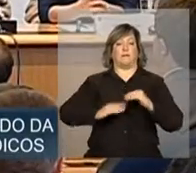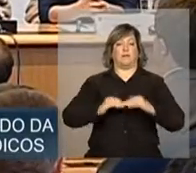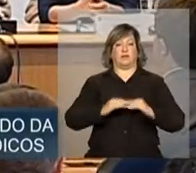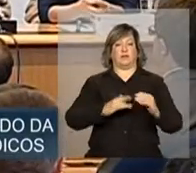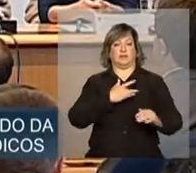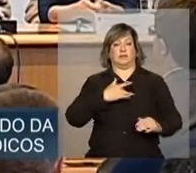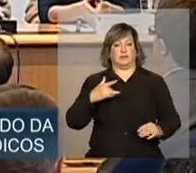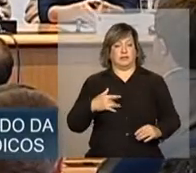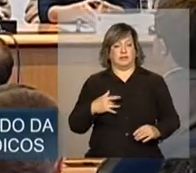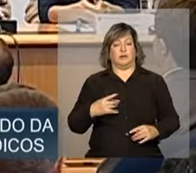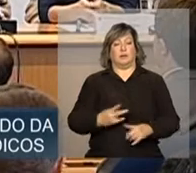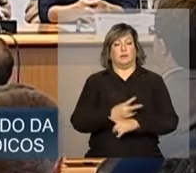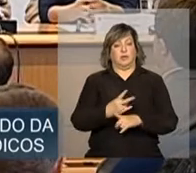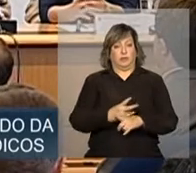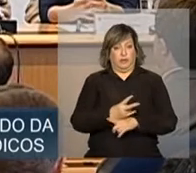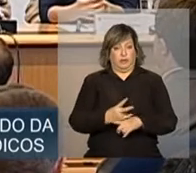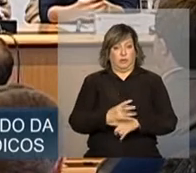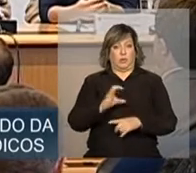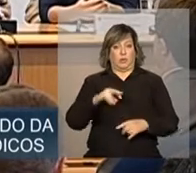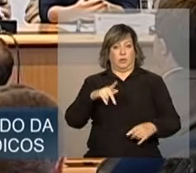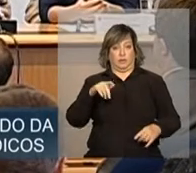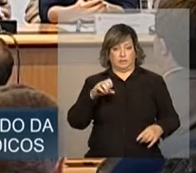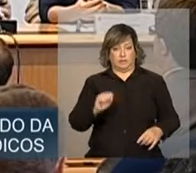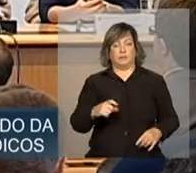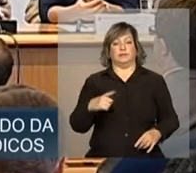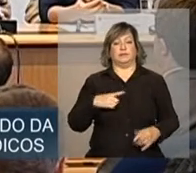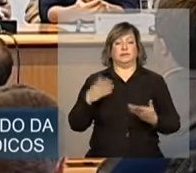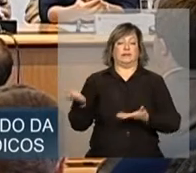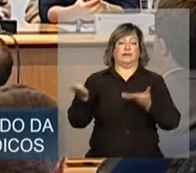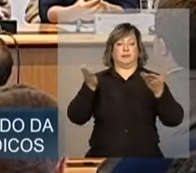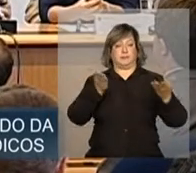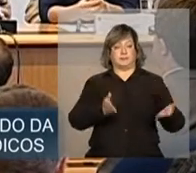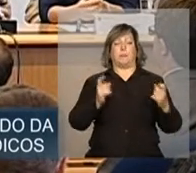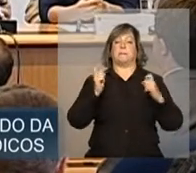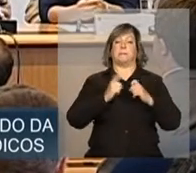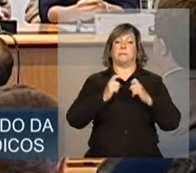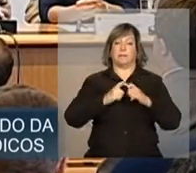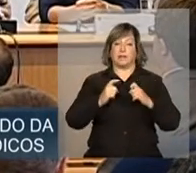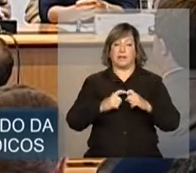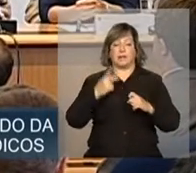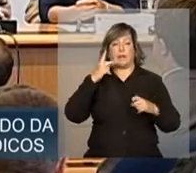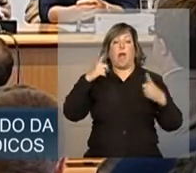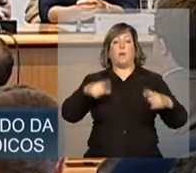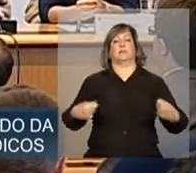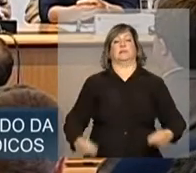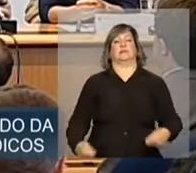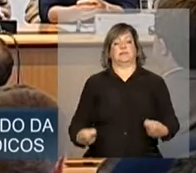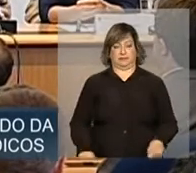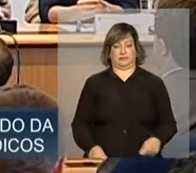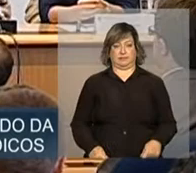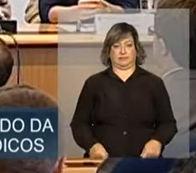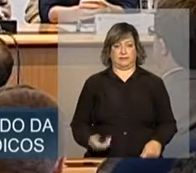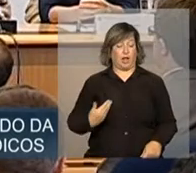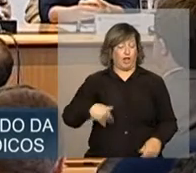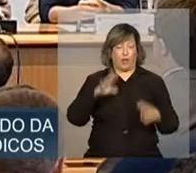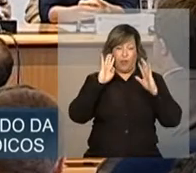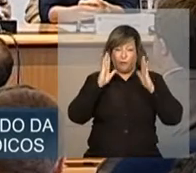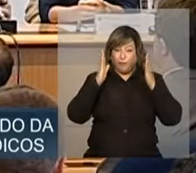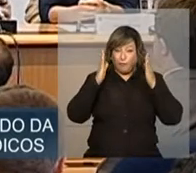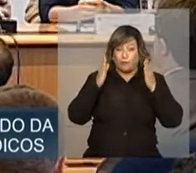organizações não-governamentais internacionais por poder trazer médicos para onde precisa o nosso foco